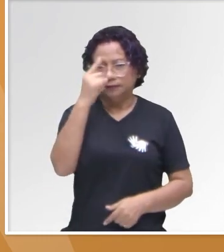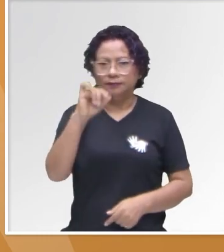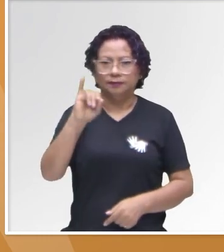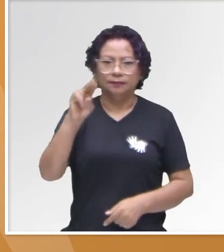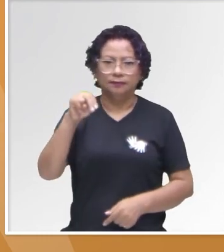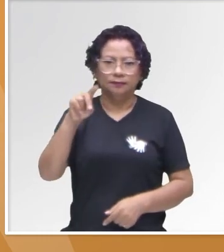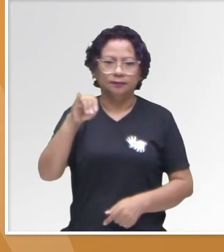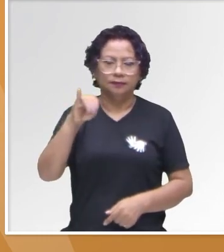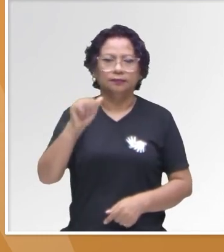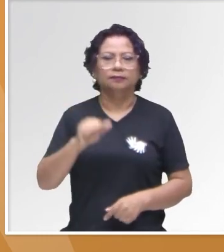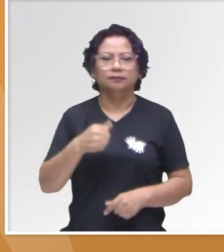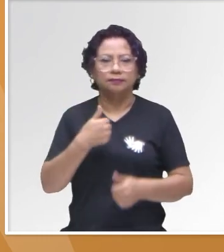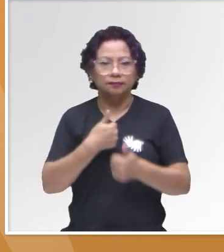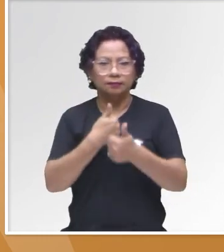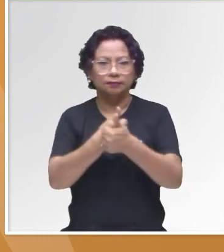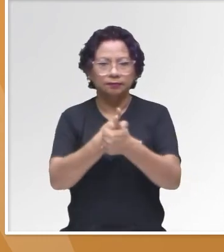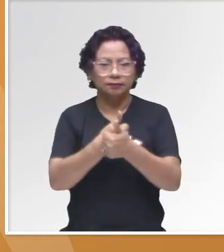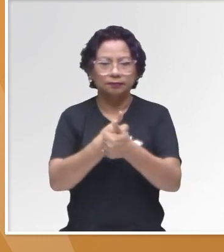apenas para a gente